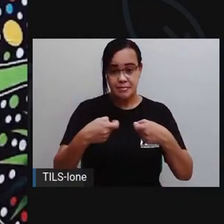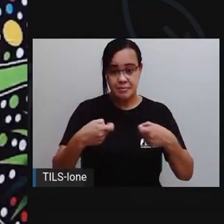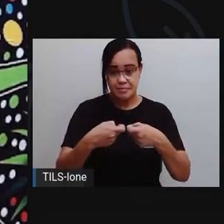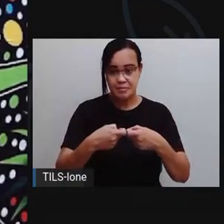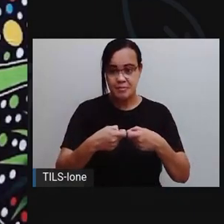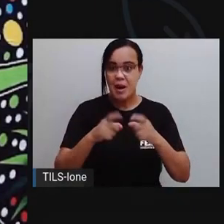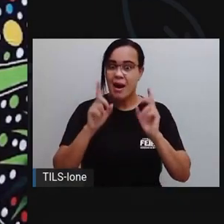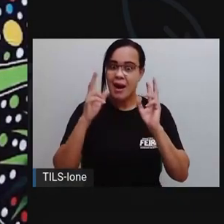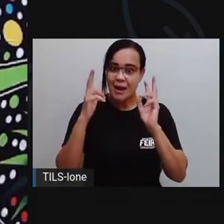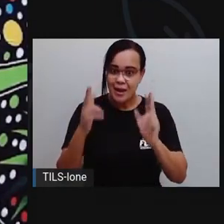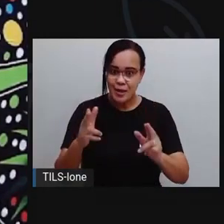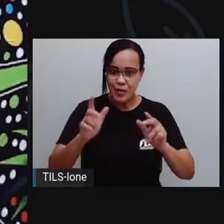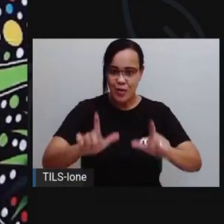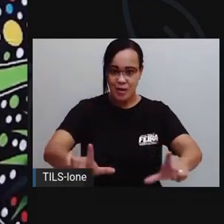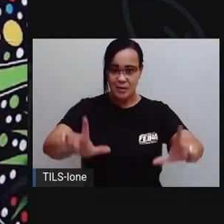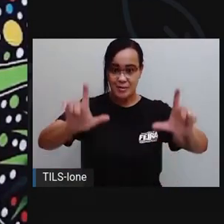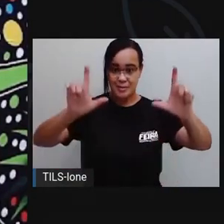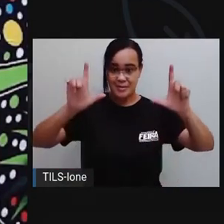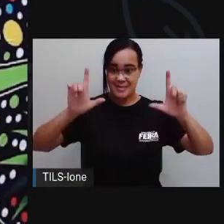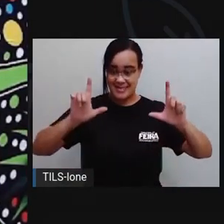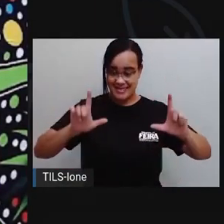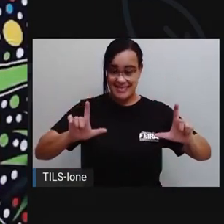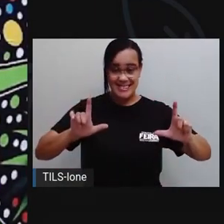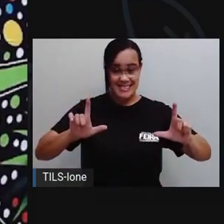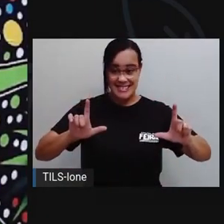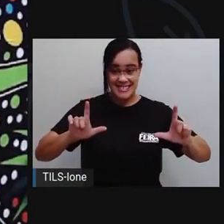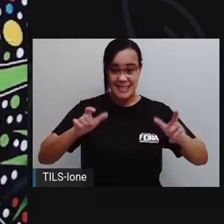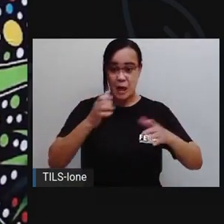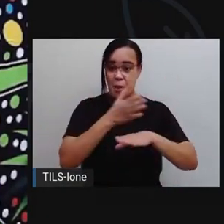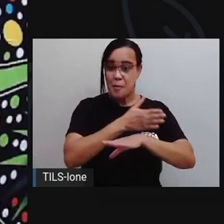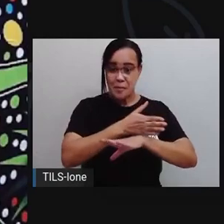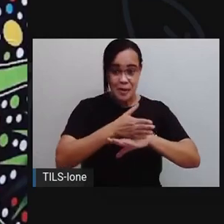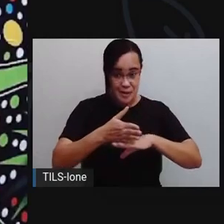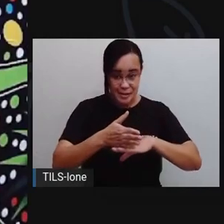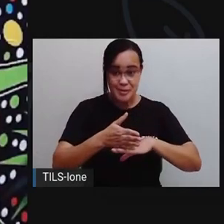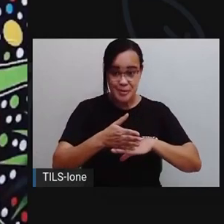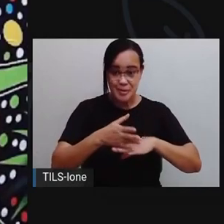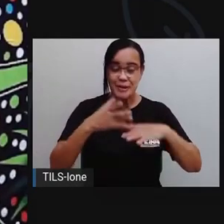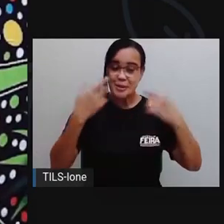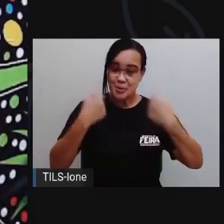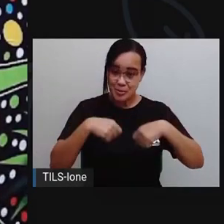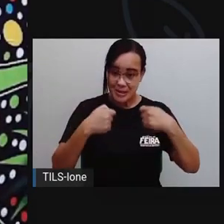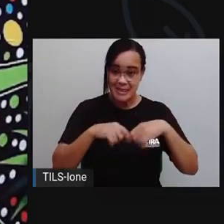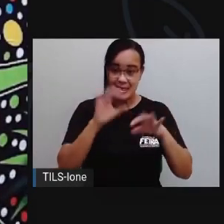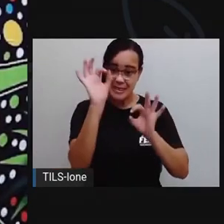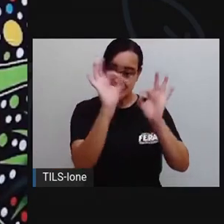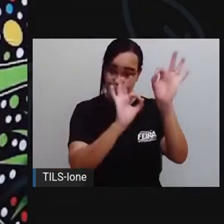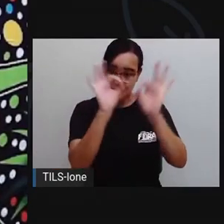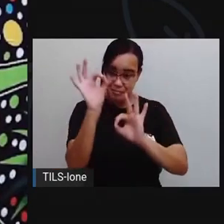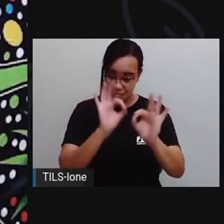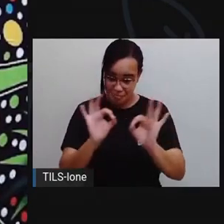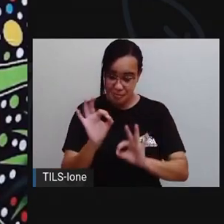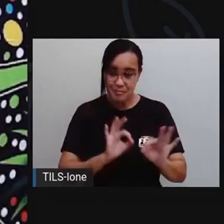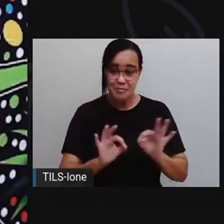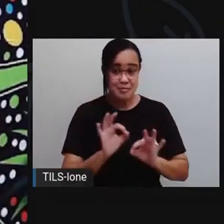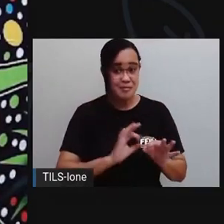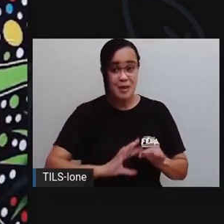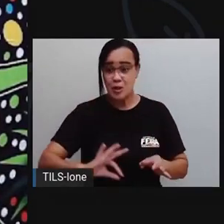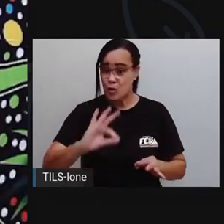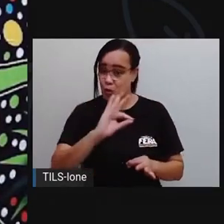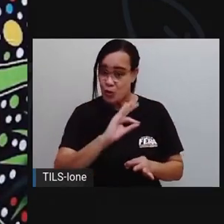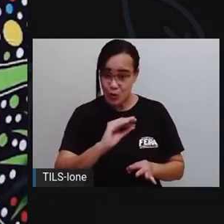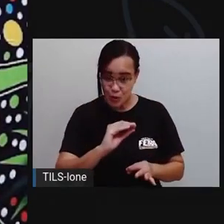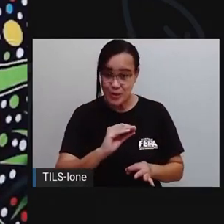tela, né? E é uma tela que está em branco. E aí a gente vai fazer algo para decorar essa tela. Então a gente vai fazer